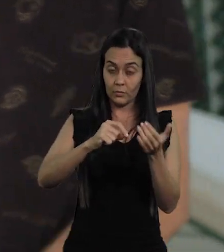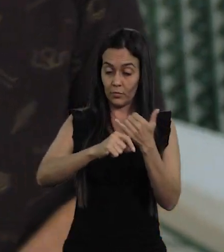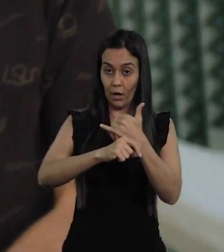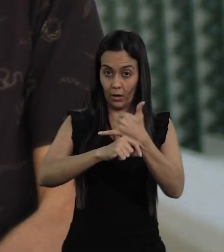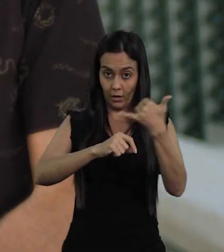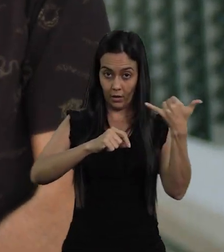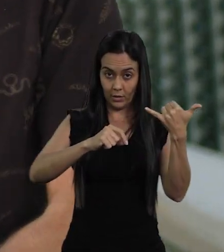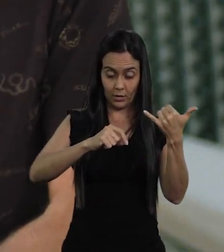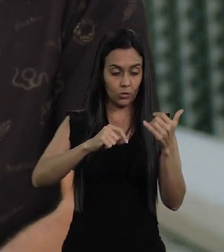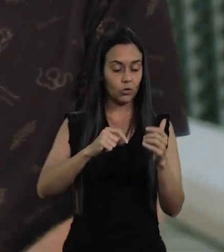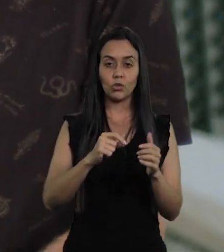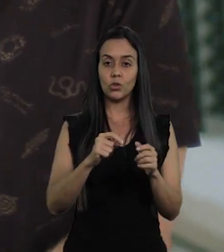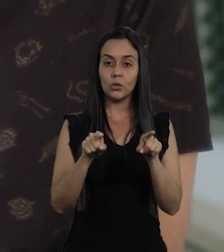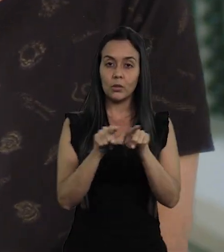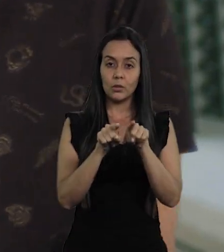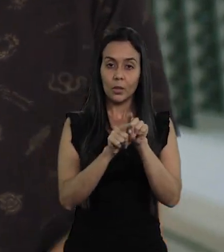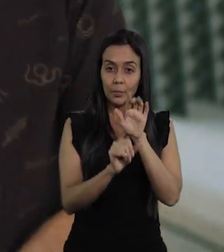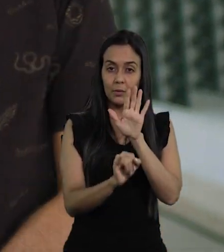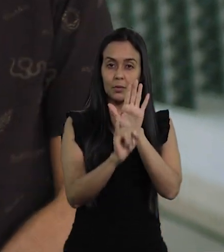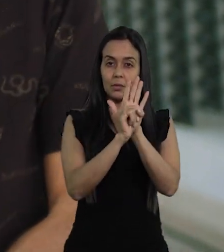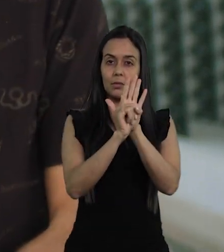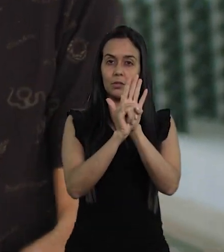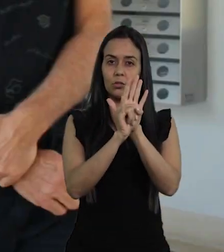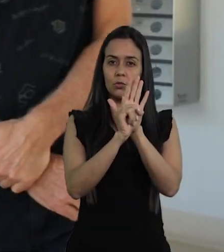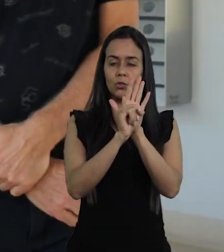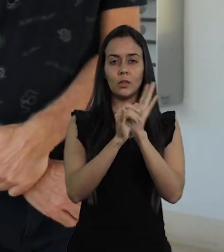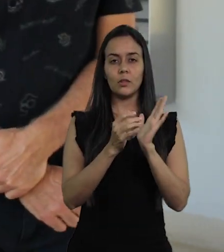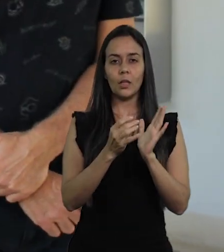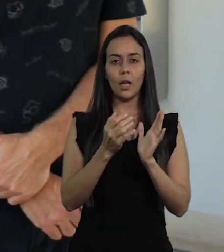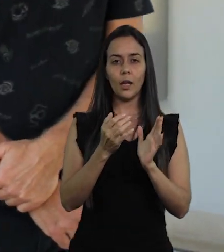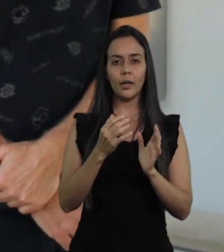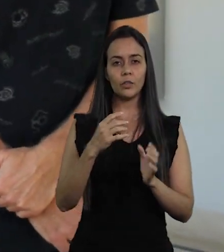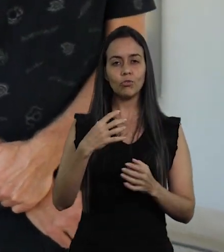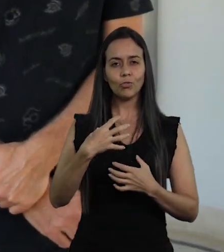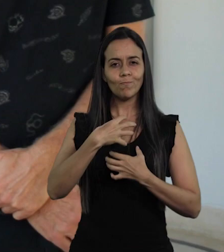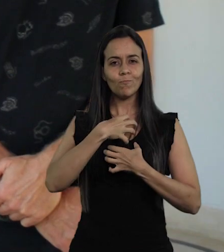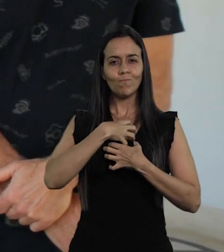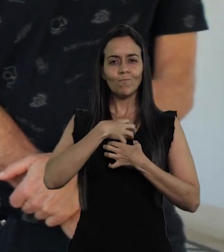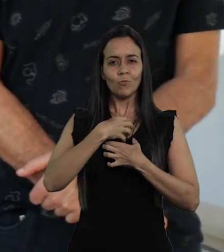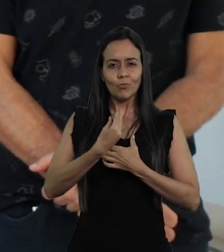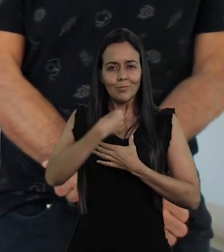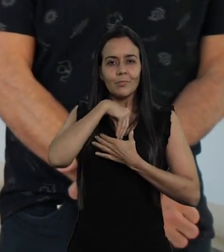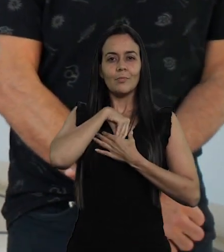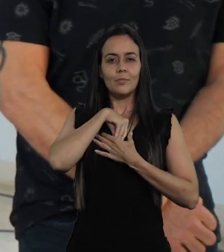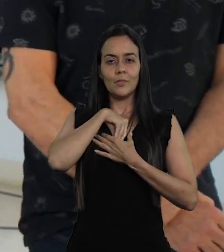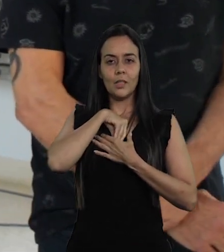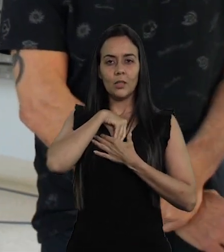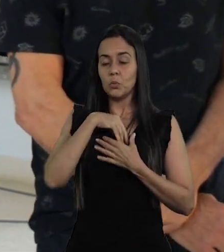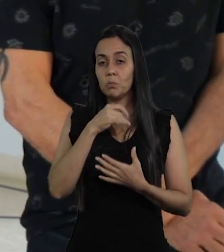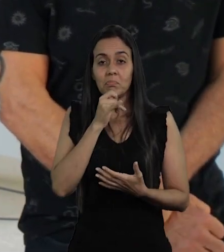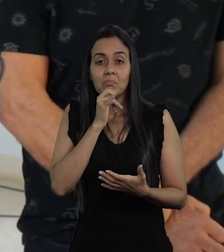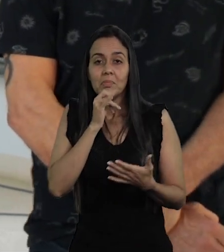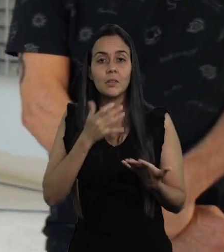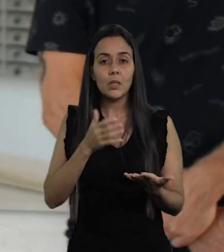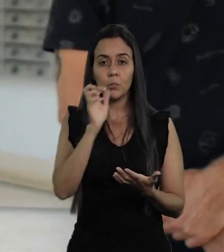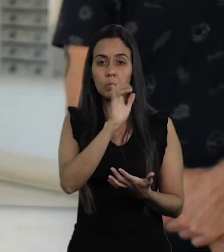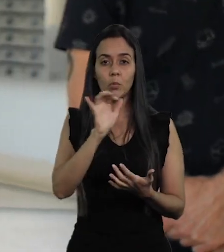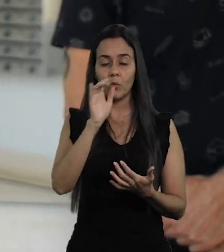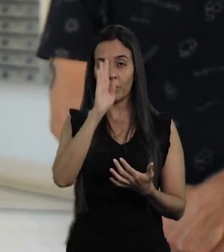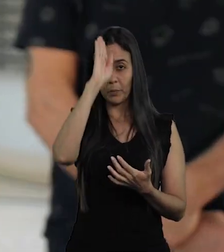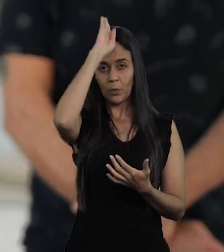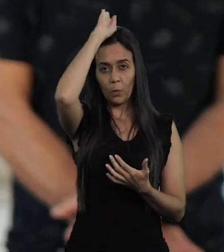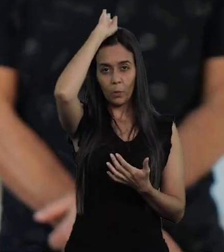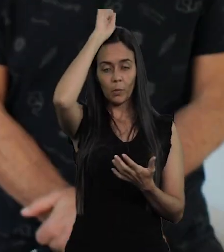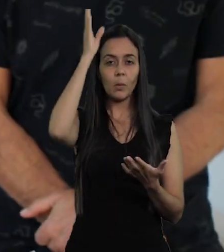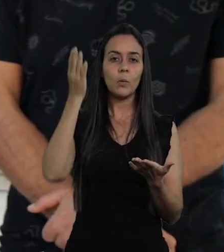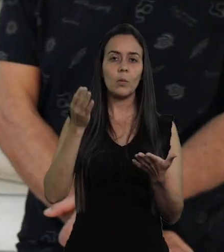cursiva algo muito peculiar do nosso subjetivo. E às vezes a letra cursiva, no alfabeto romano mesmo, né, ela se dilui de uma